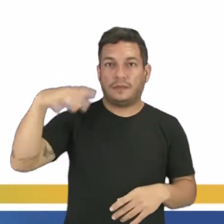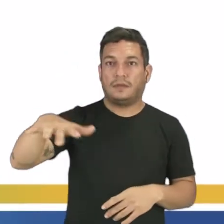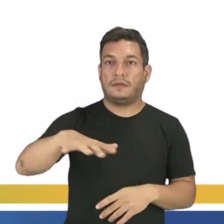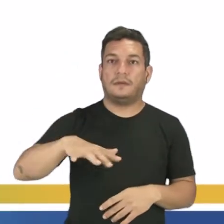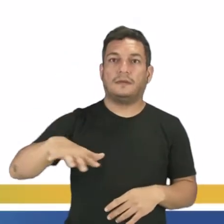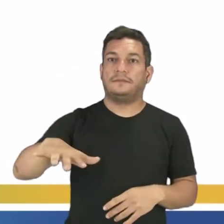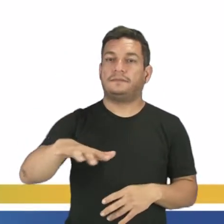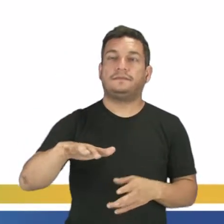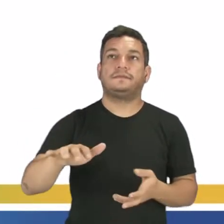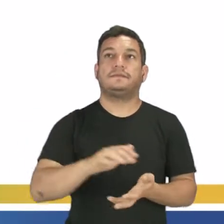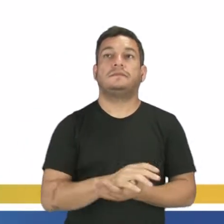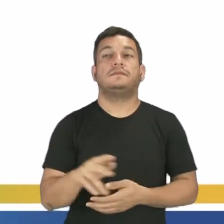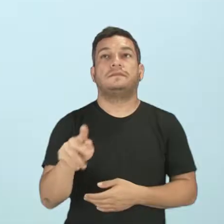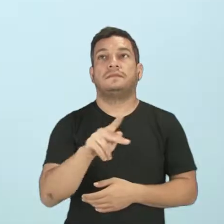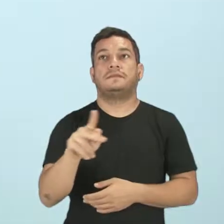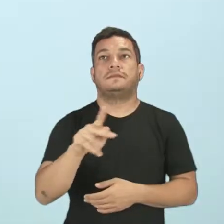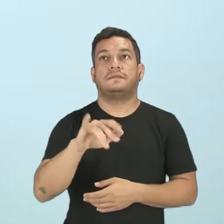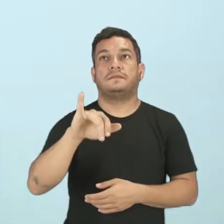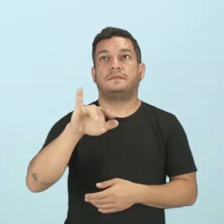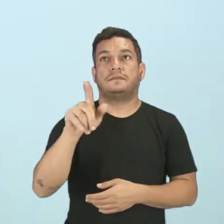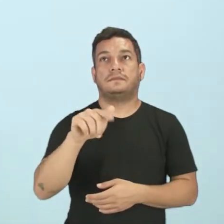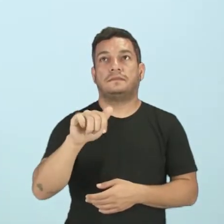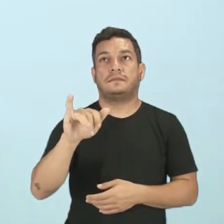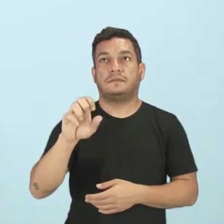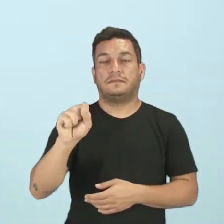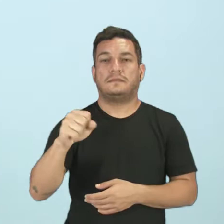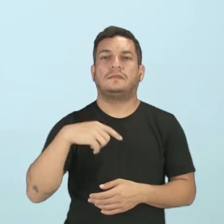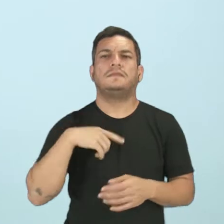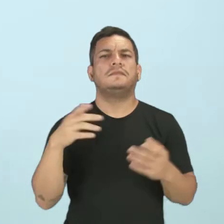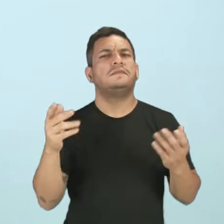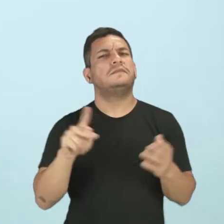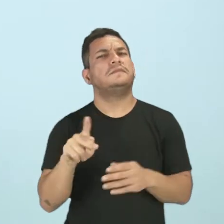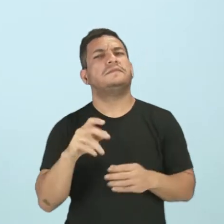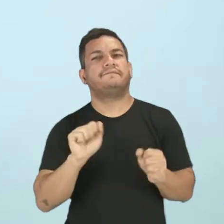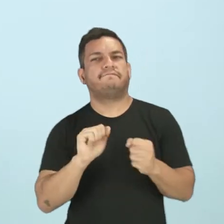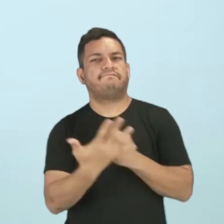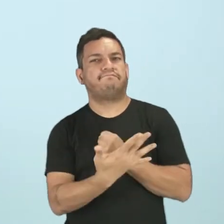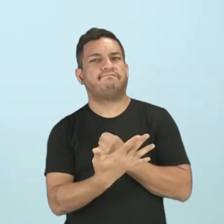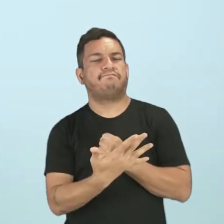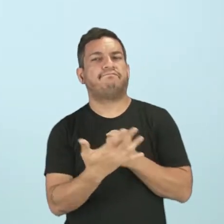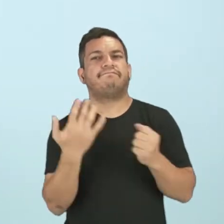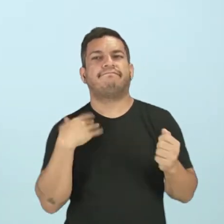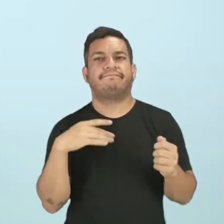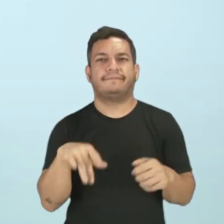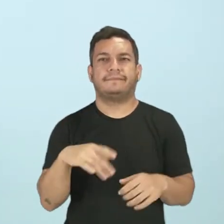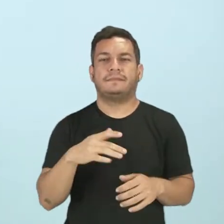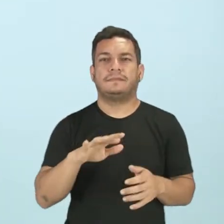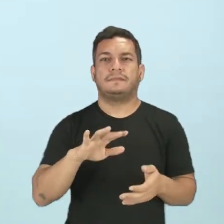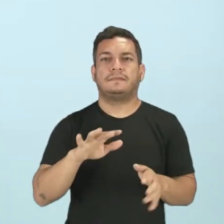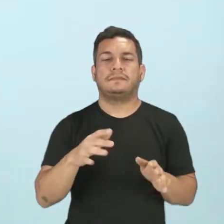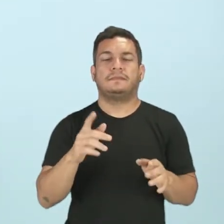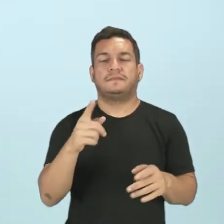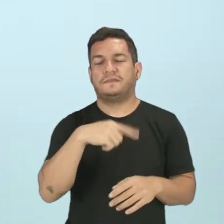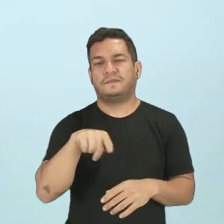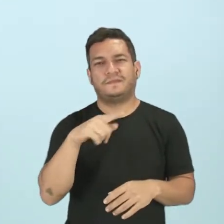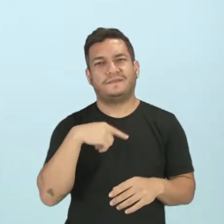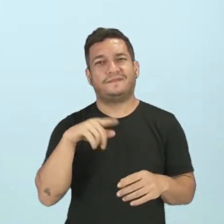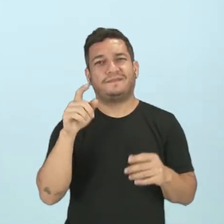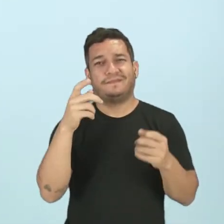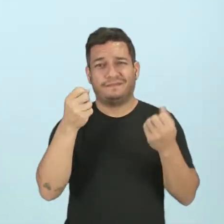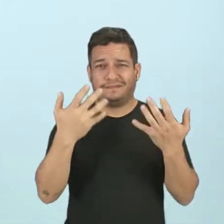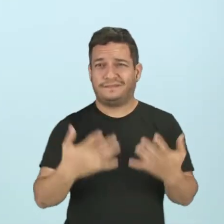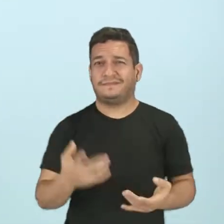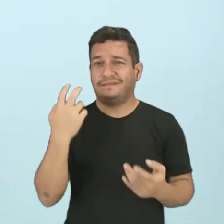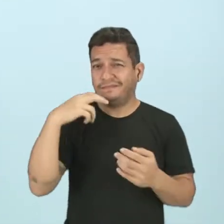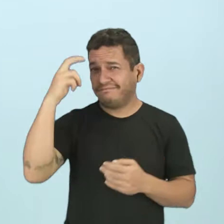massa. Professor, a gente com pandemia, a gente com uma série de problemas para resolver em filosofia, o senhor vem falar de